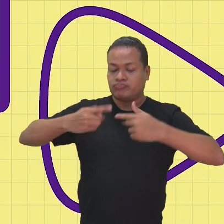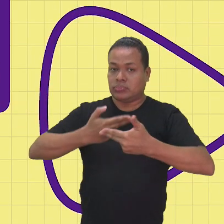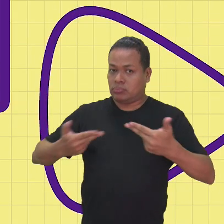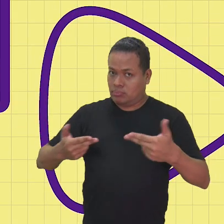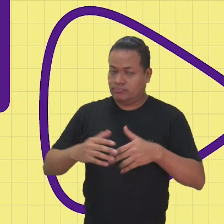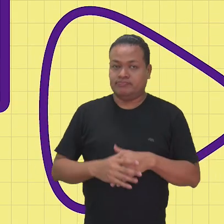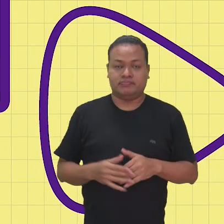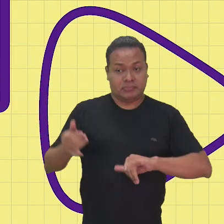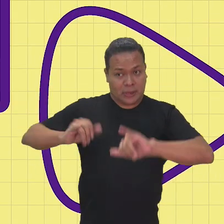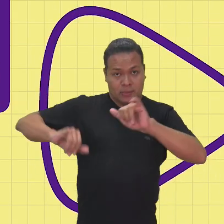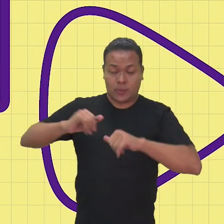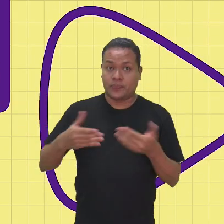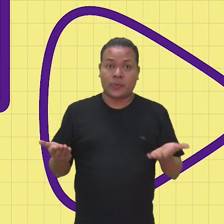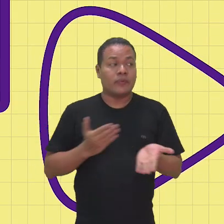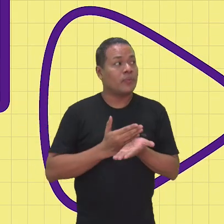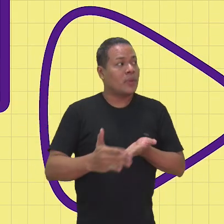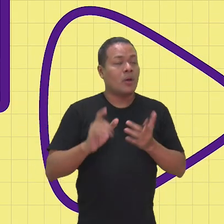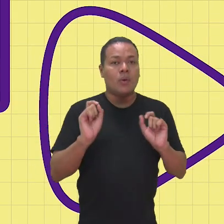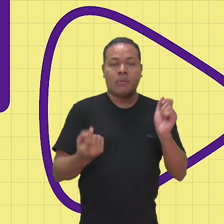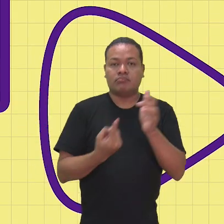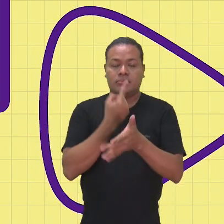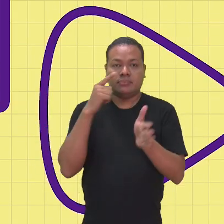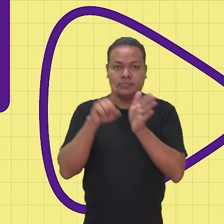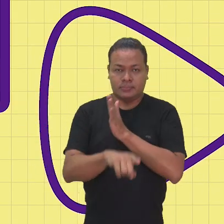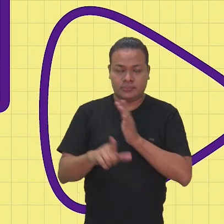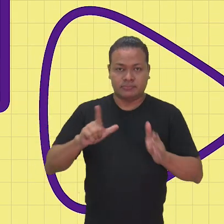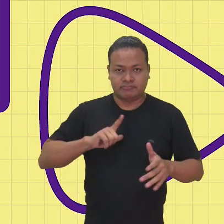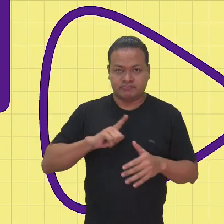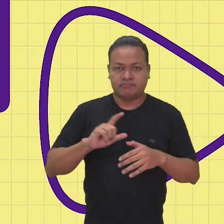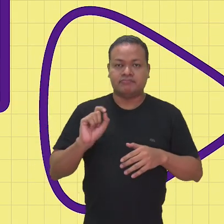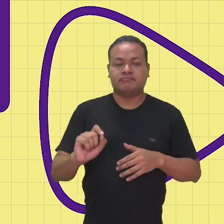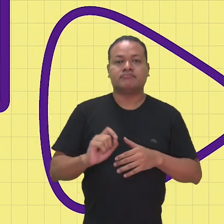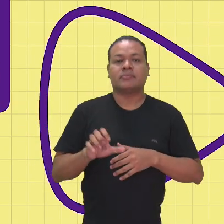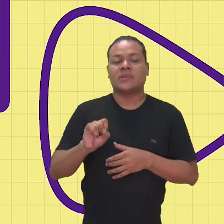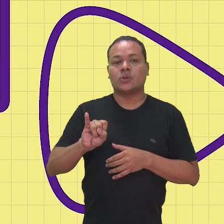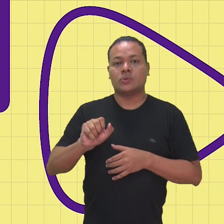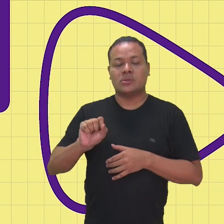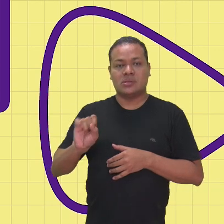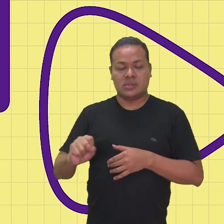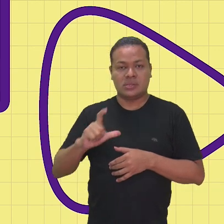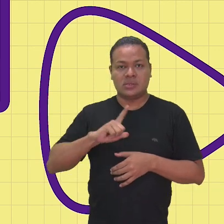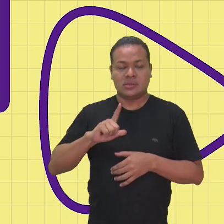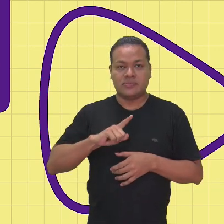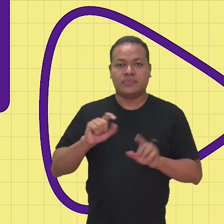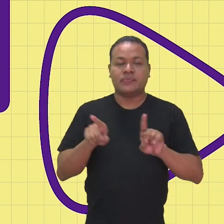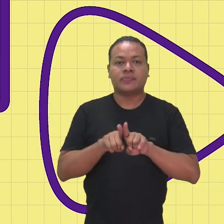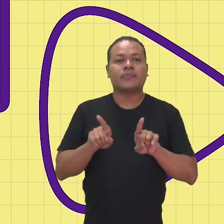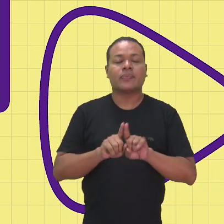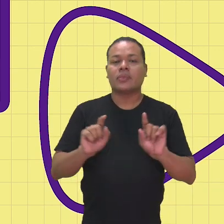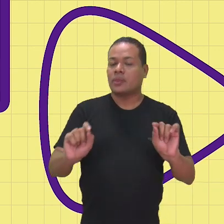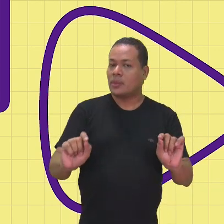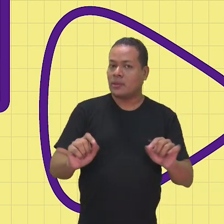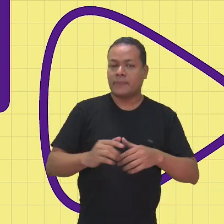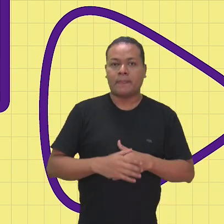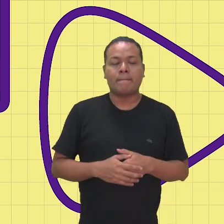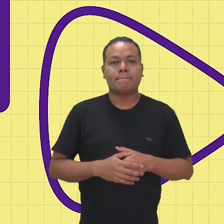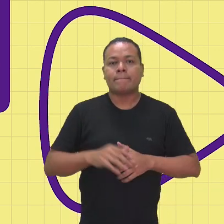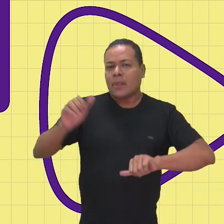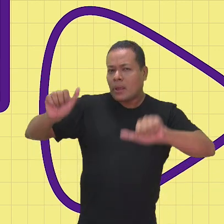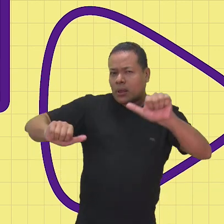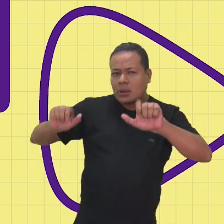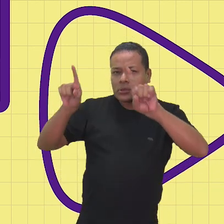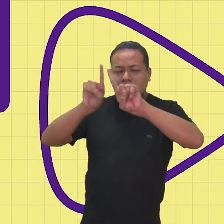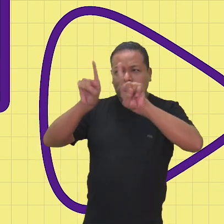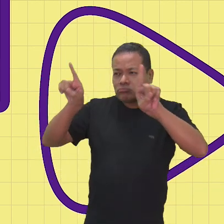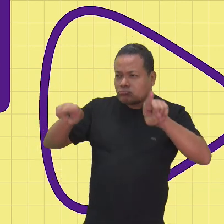tá? Então eu já vou começar aqui com uma questão que a gente tirou aí do SIS, né? Então olha só o que ela diz. Analise o esquema de